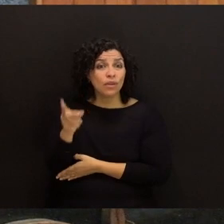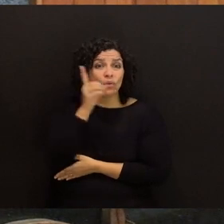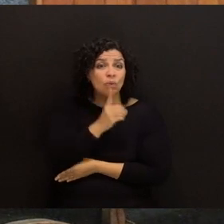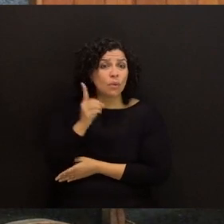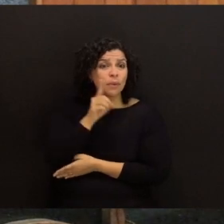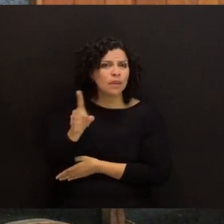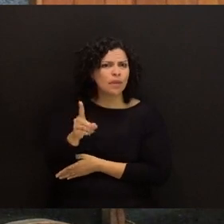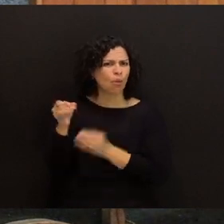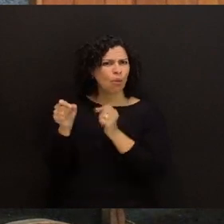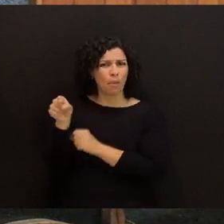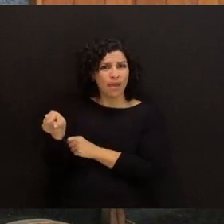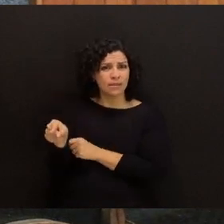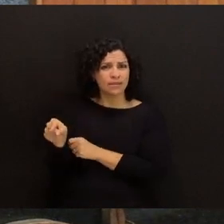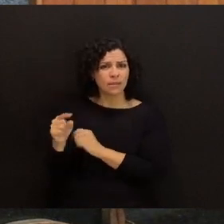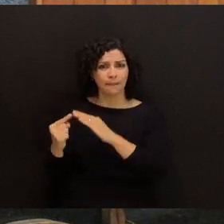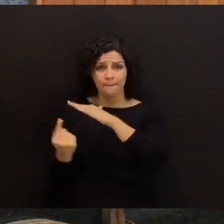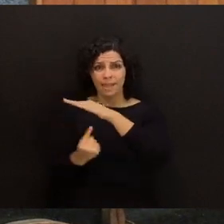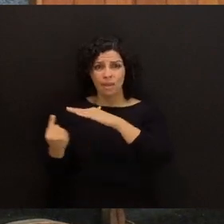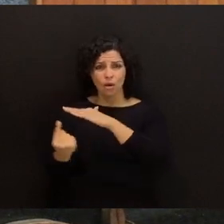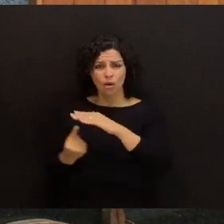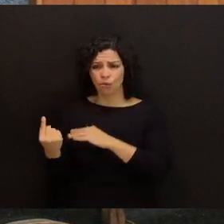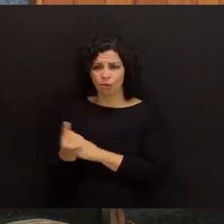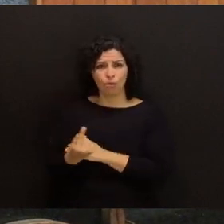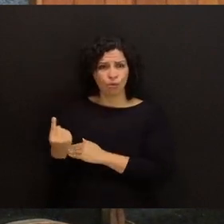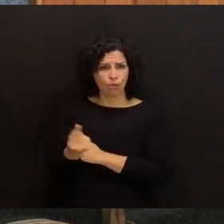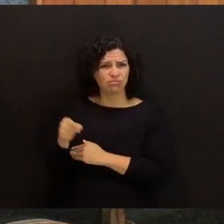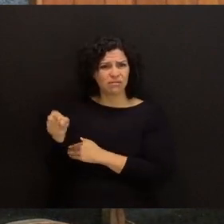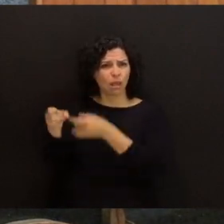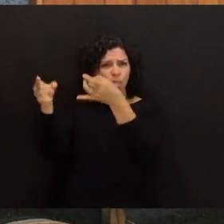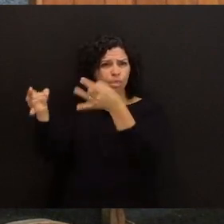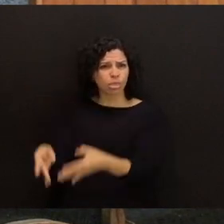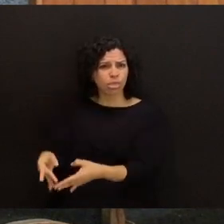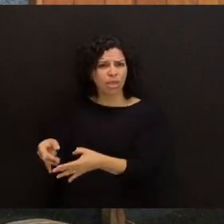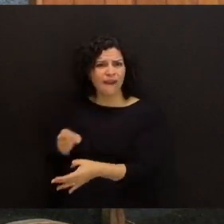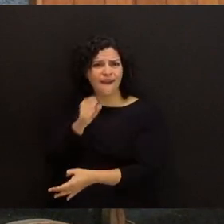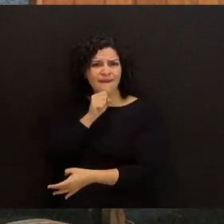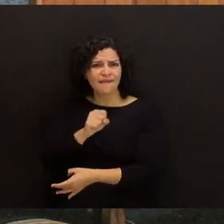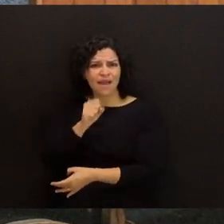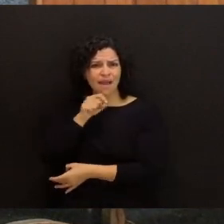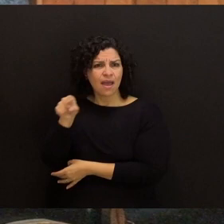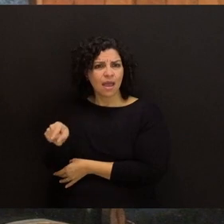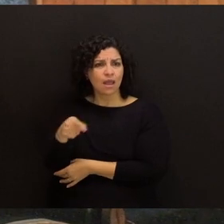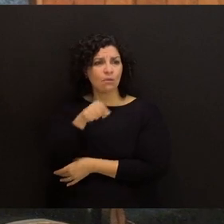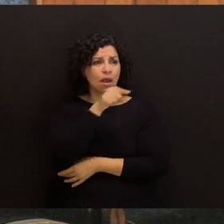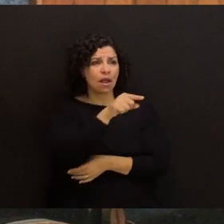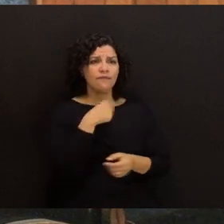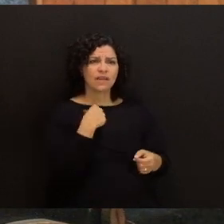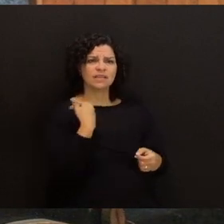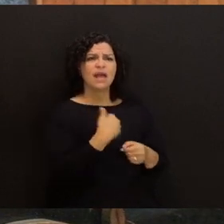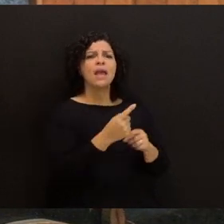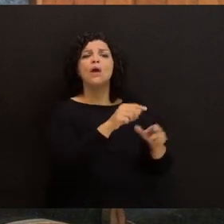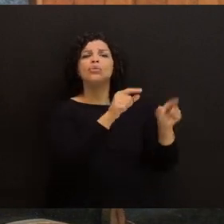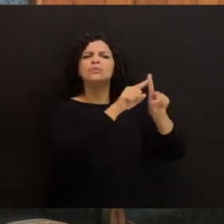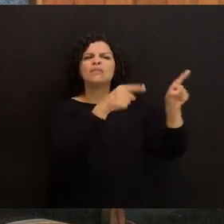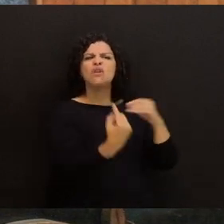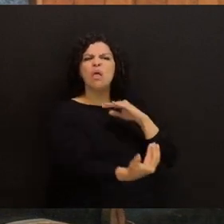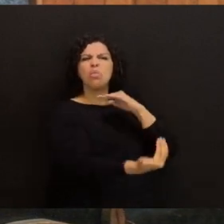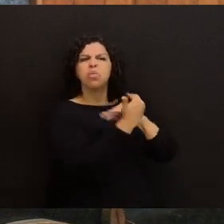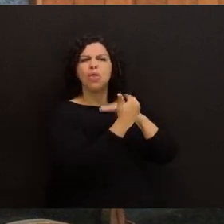Não é justo jogar os funcionários dessa gestão contra os vereadores pedindo emenda impositiva